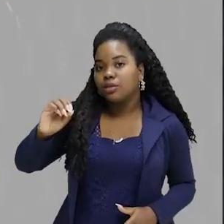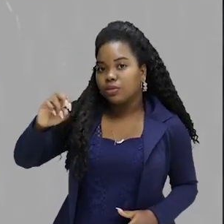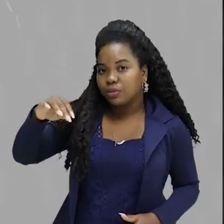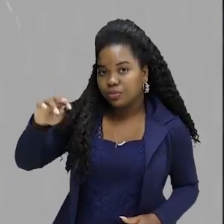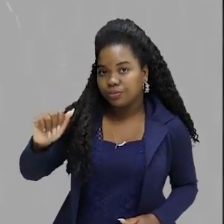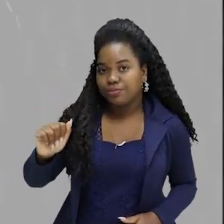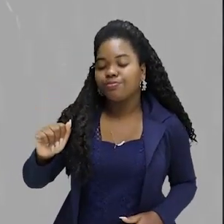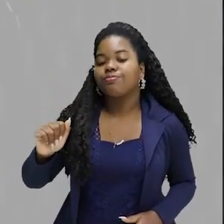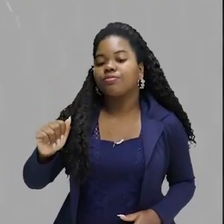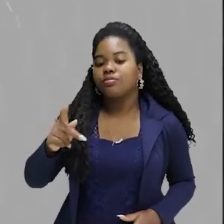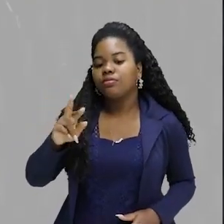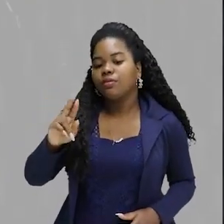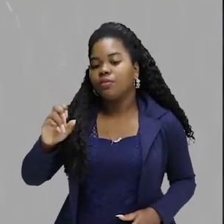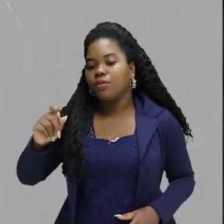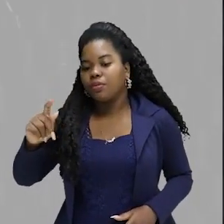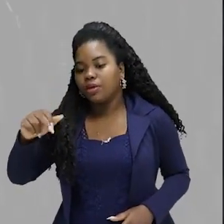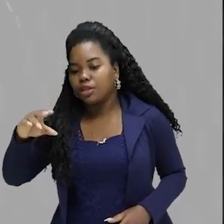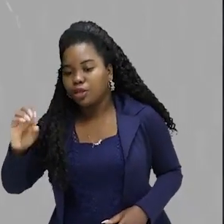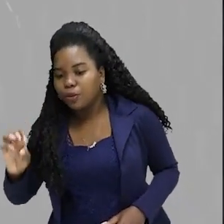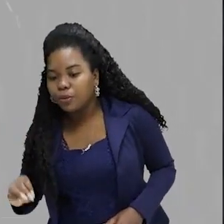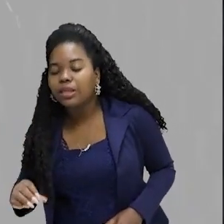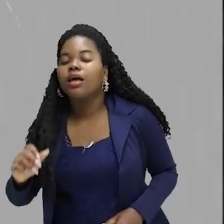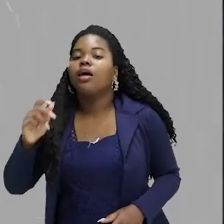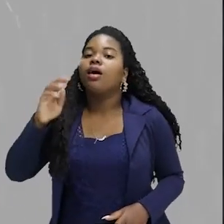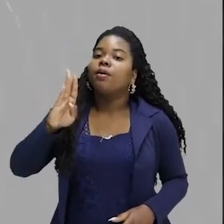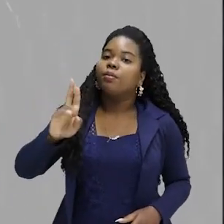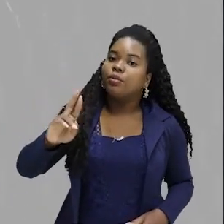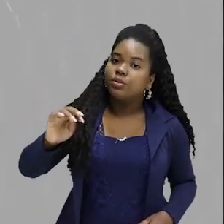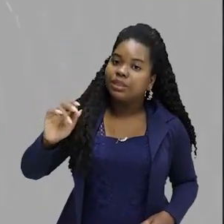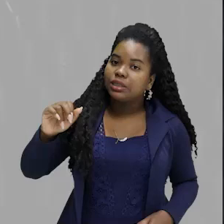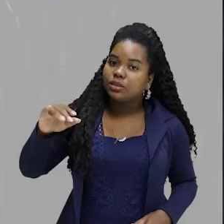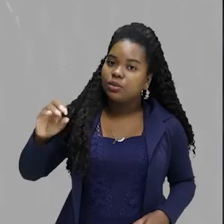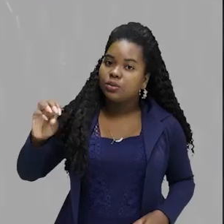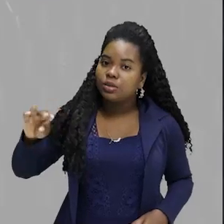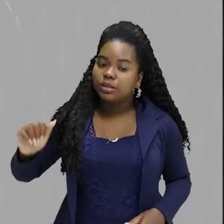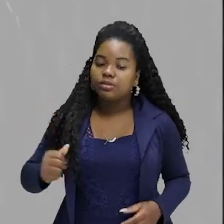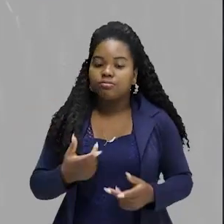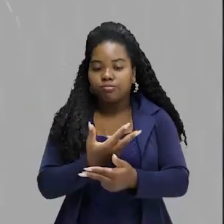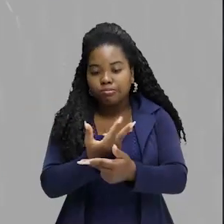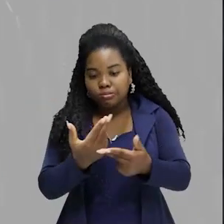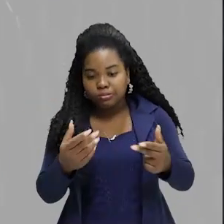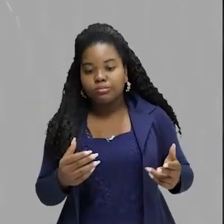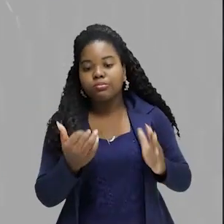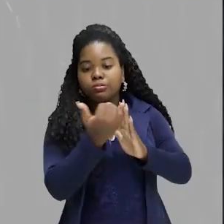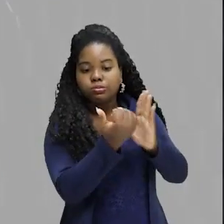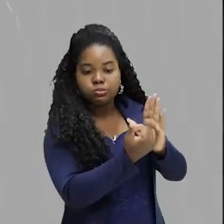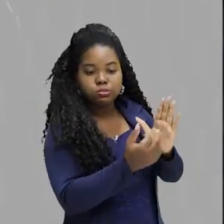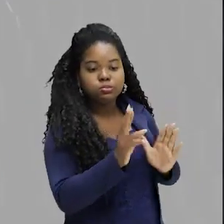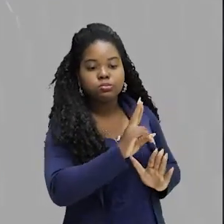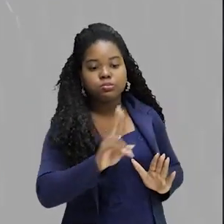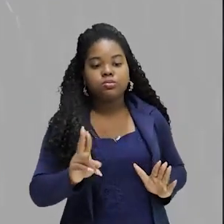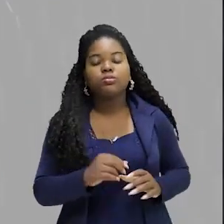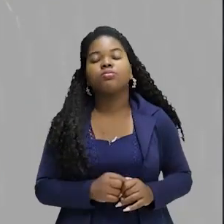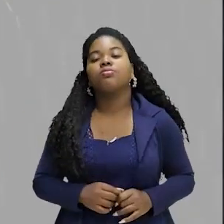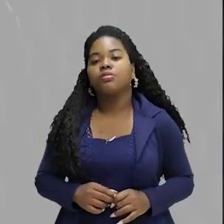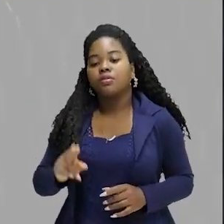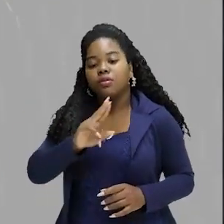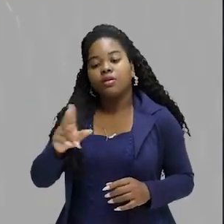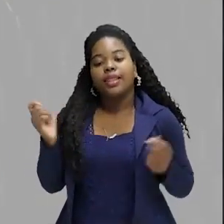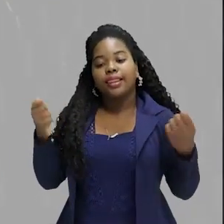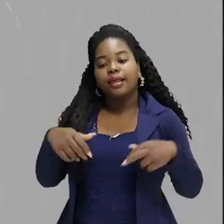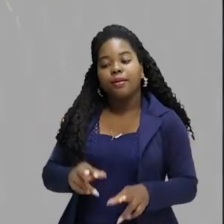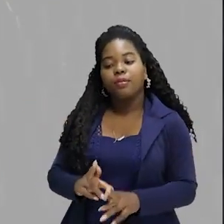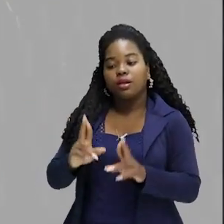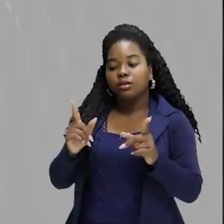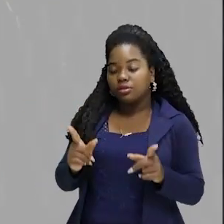cetona, propanona, butanona, certo? Então, por meio da nomenclatura, eu também consigo diferenciar